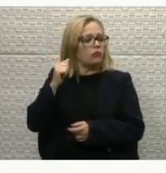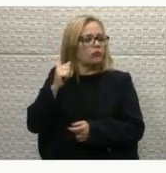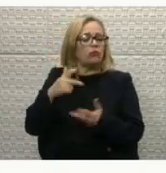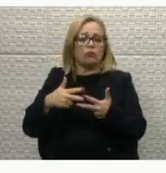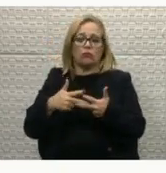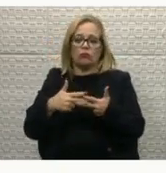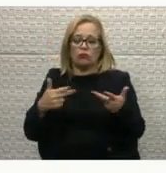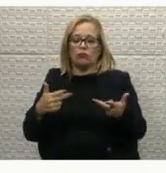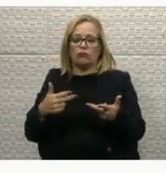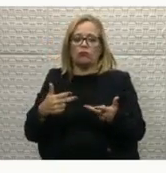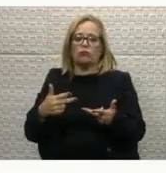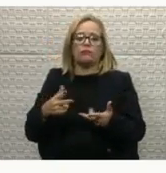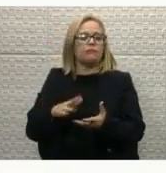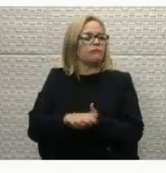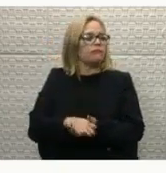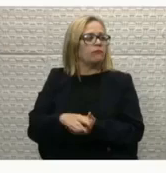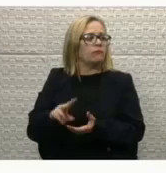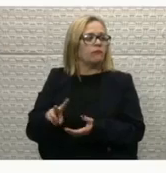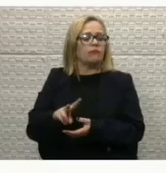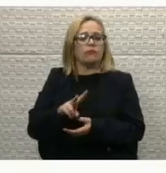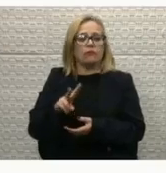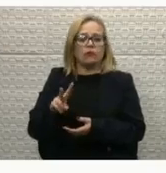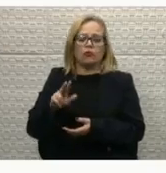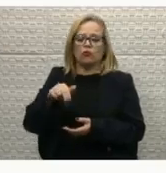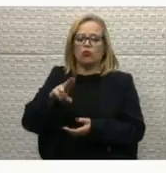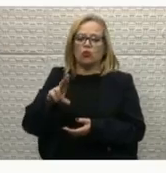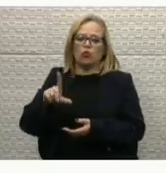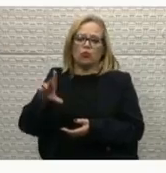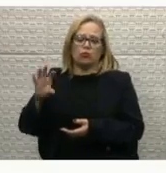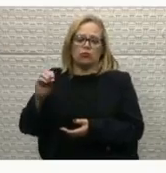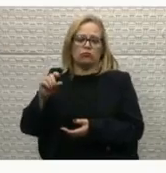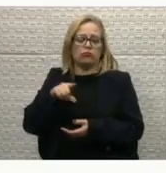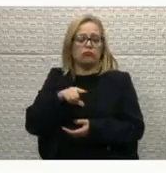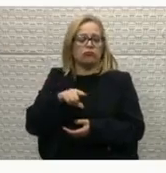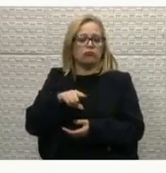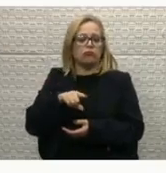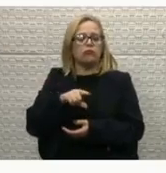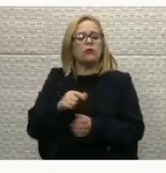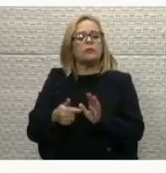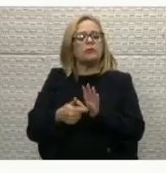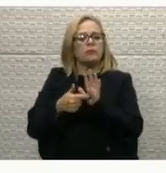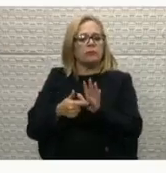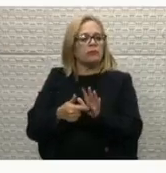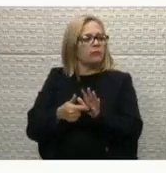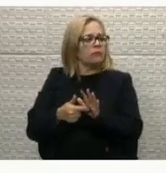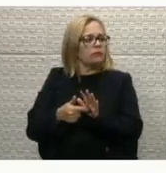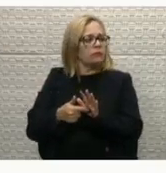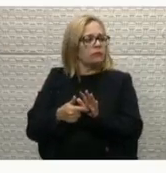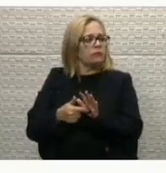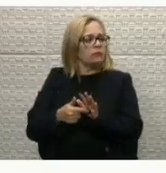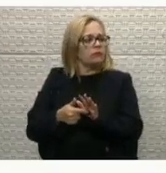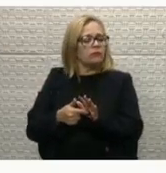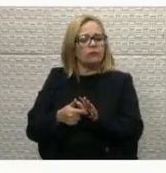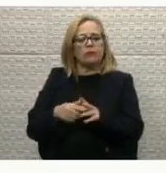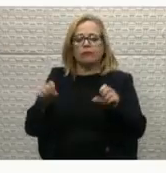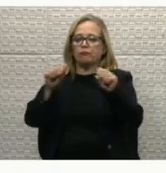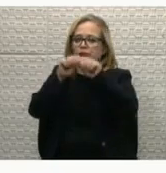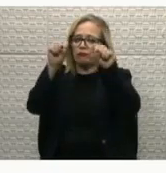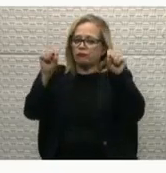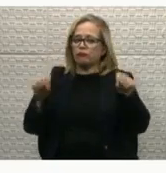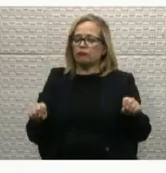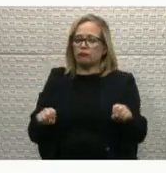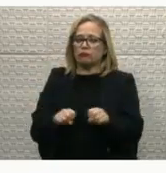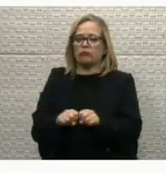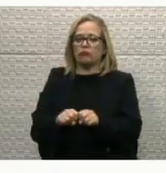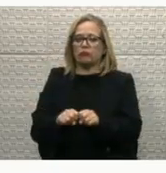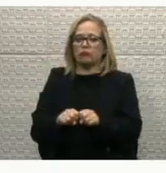da matriz pelo vetor é um vetor nulo. O que essa equação representa? Ela representa um sistema de